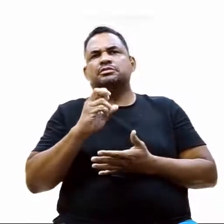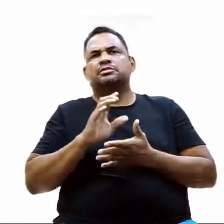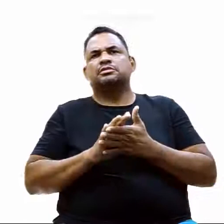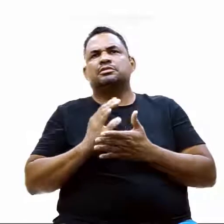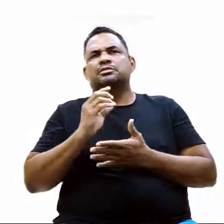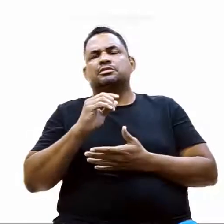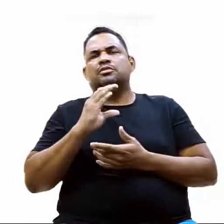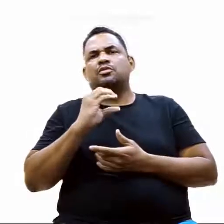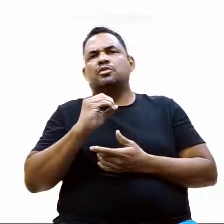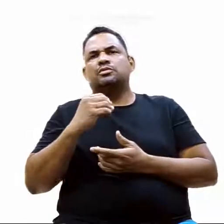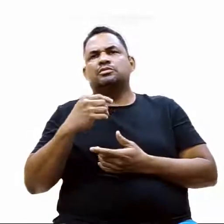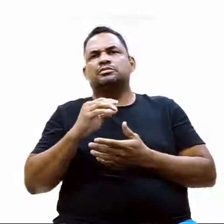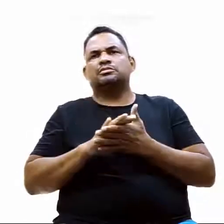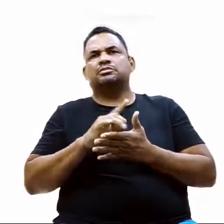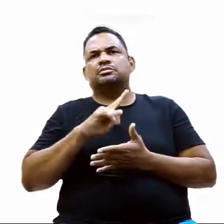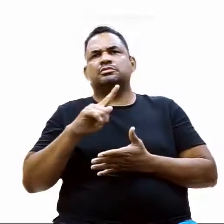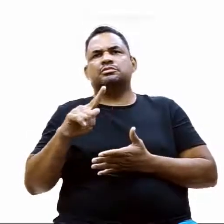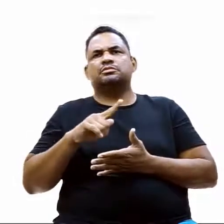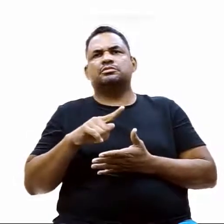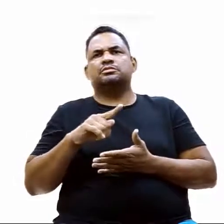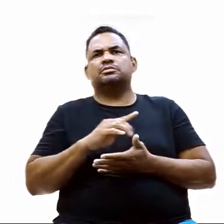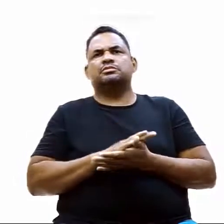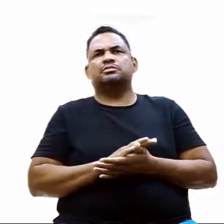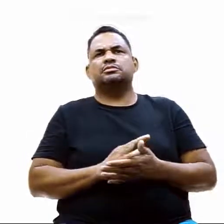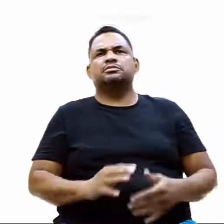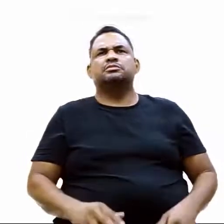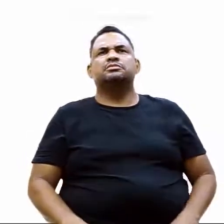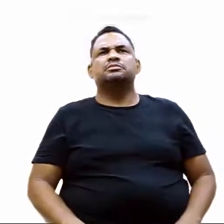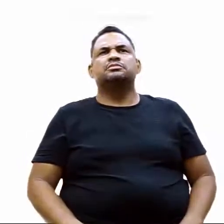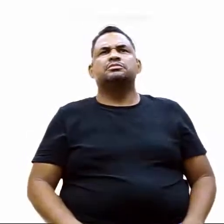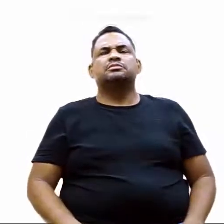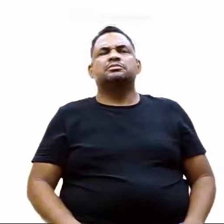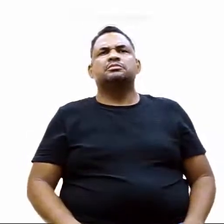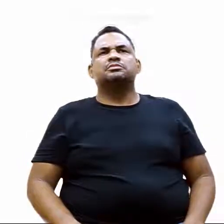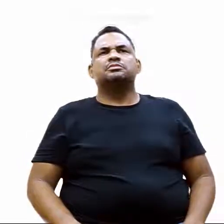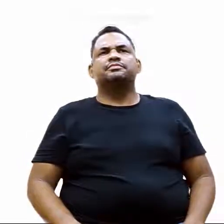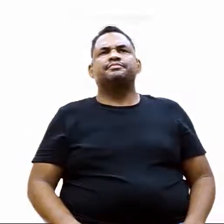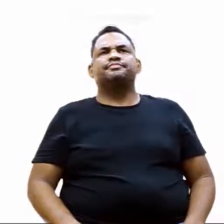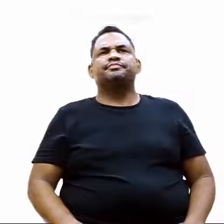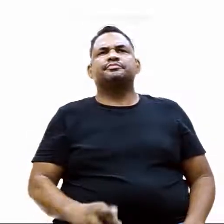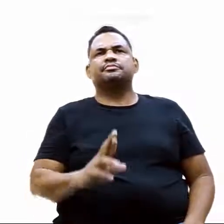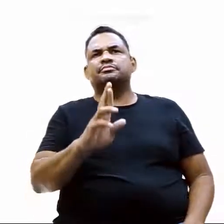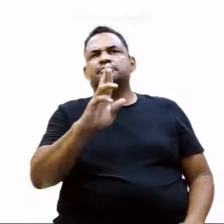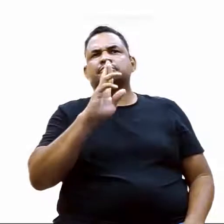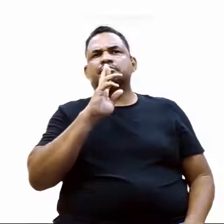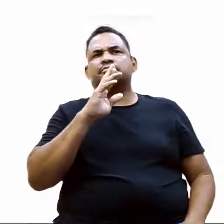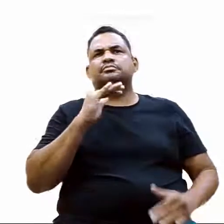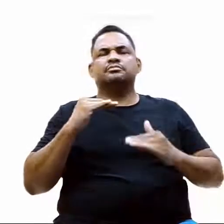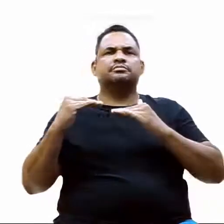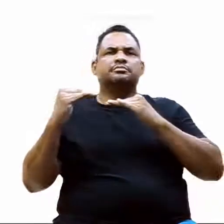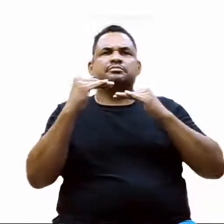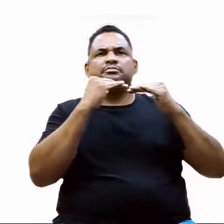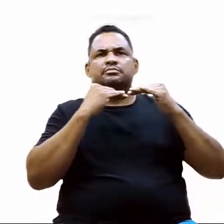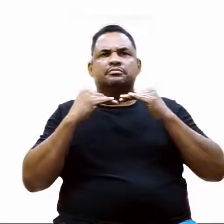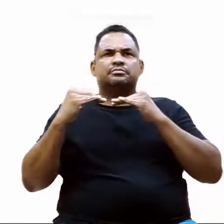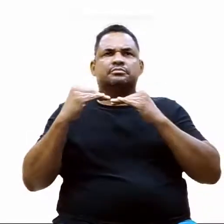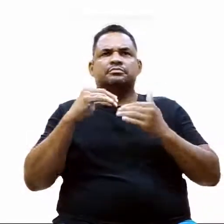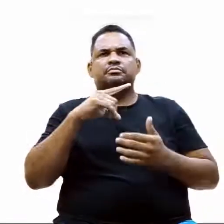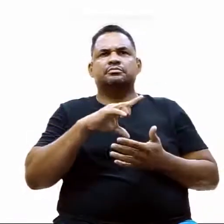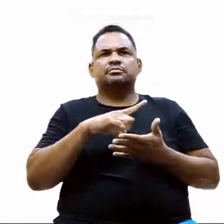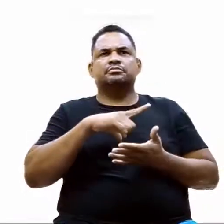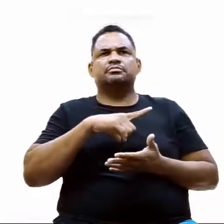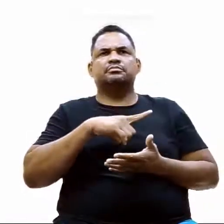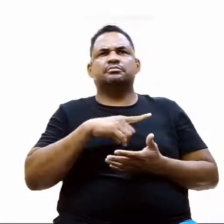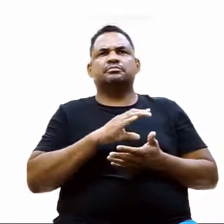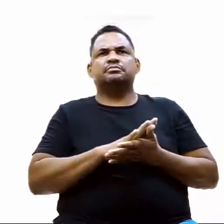oxigênio e Z de óxido de magnésio. E a resposta dessas proporções tem os valores de